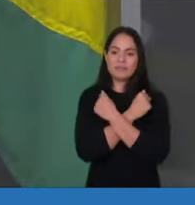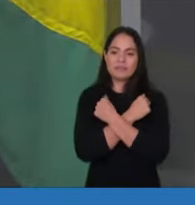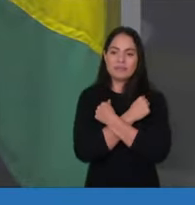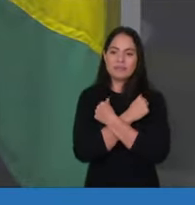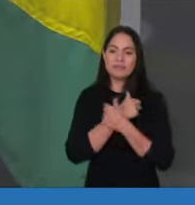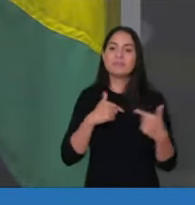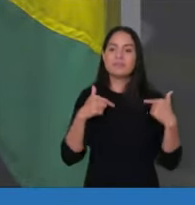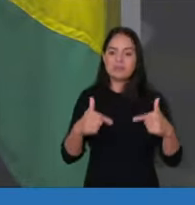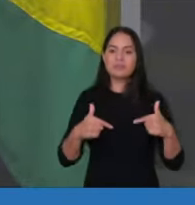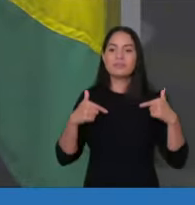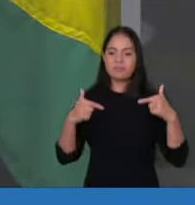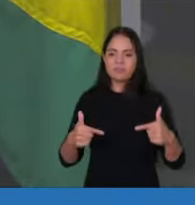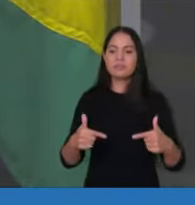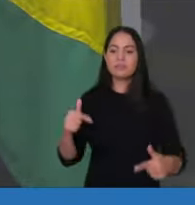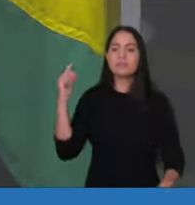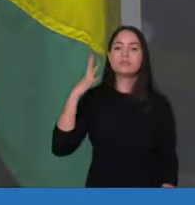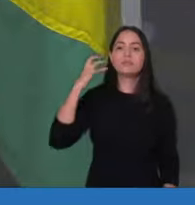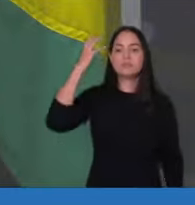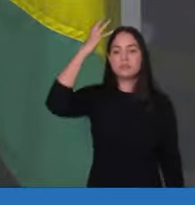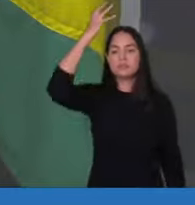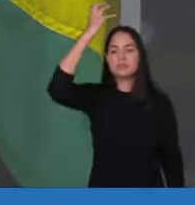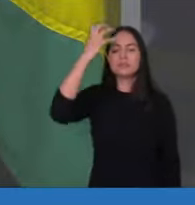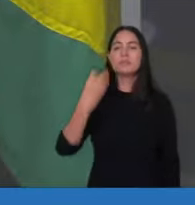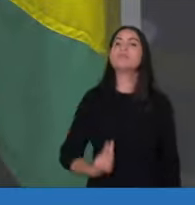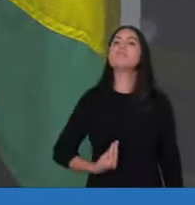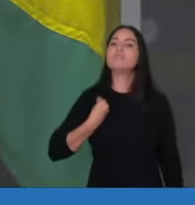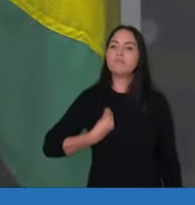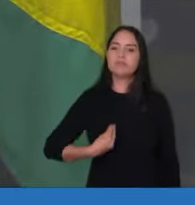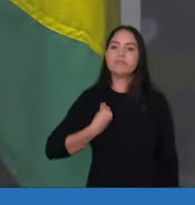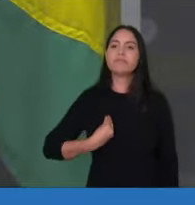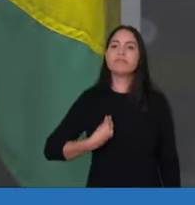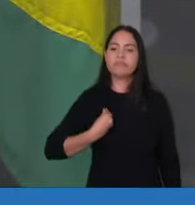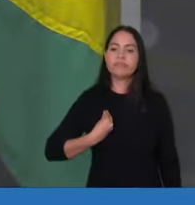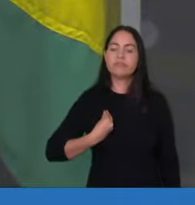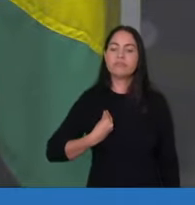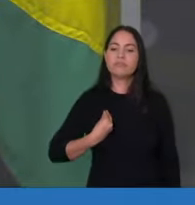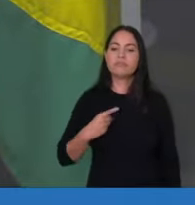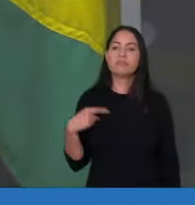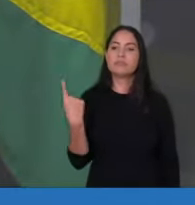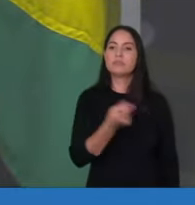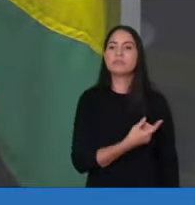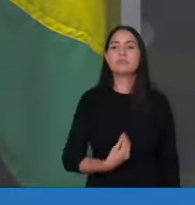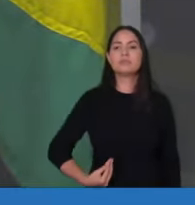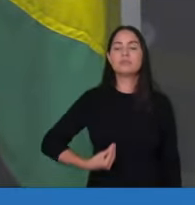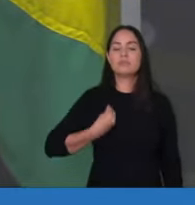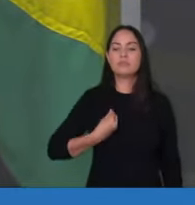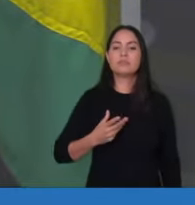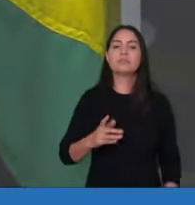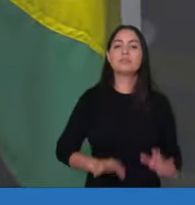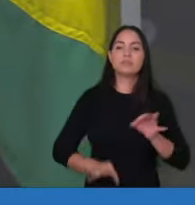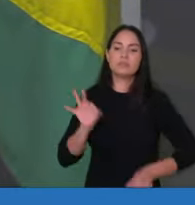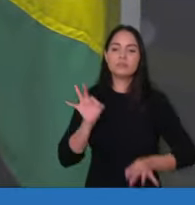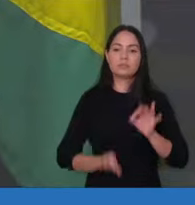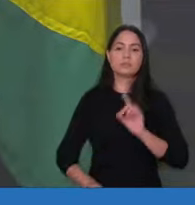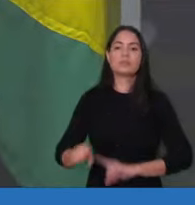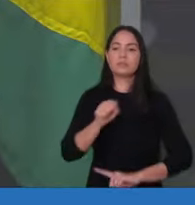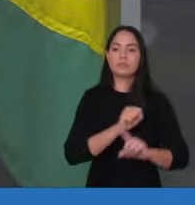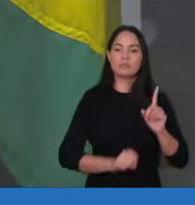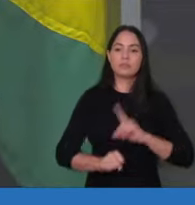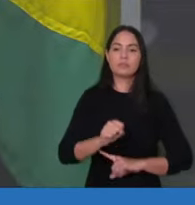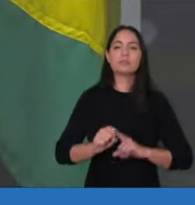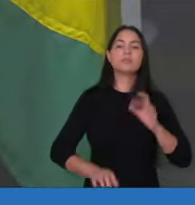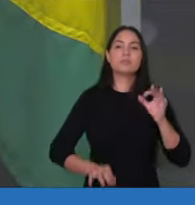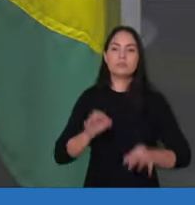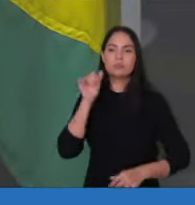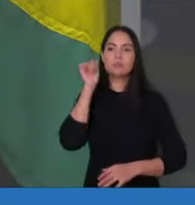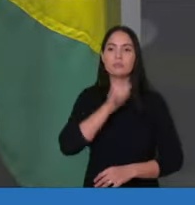e Marielle presente nas nossas vidas por justiça por todas as mulheres negras, brancas,